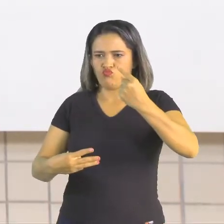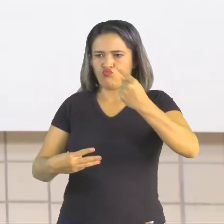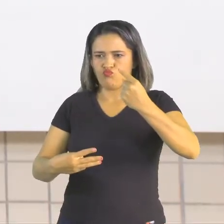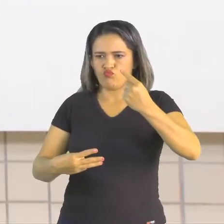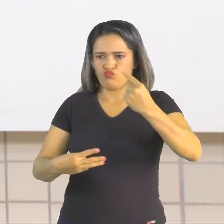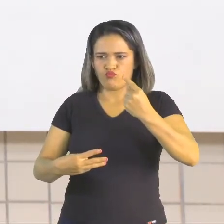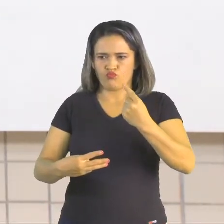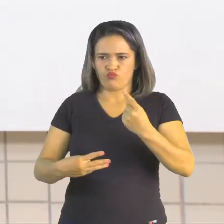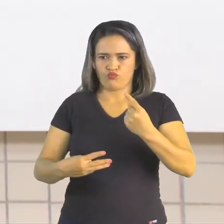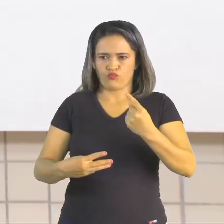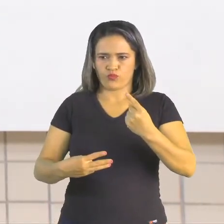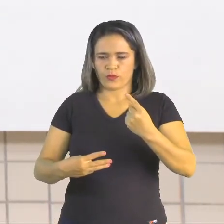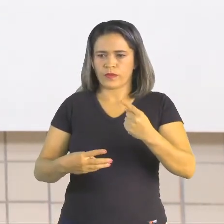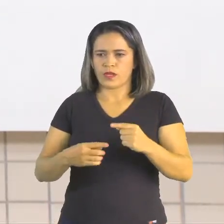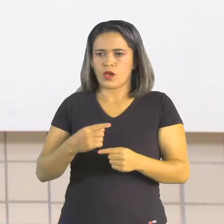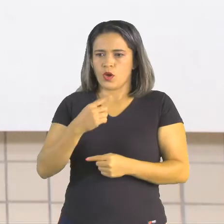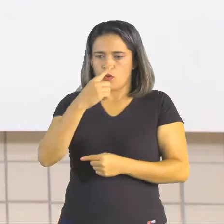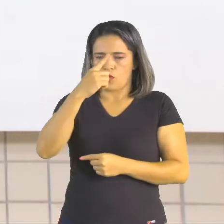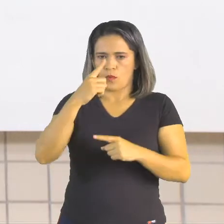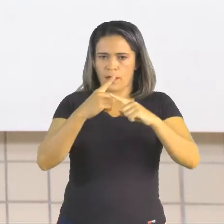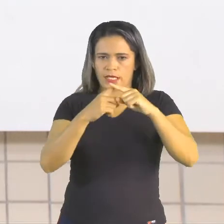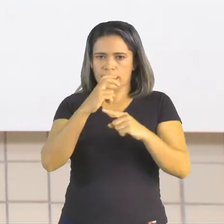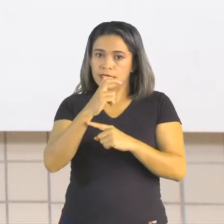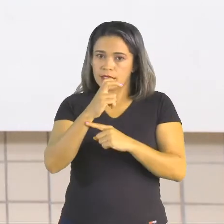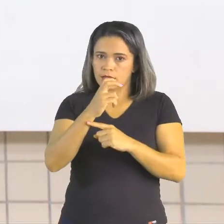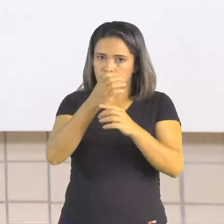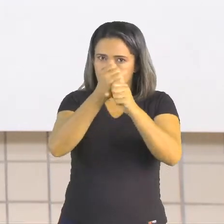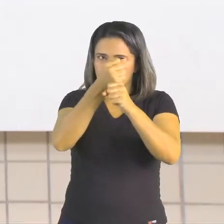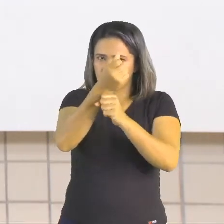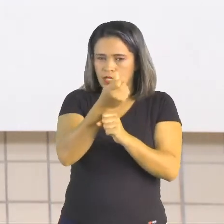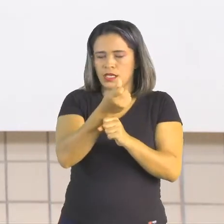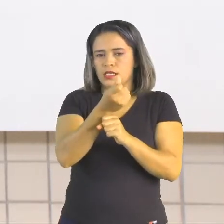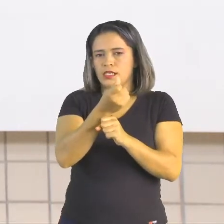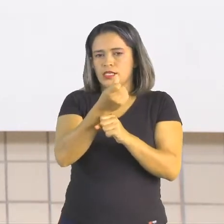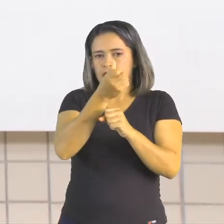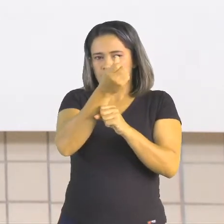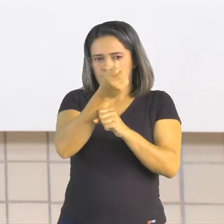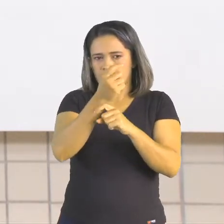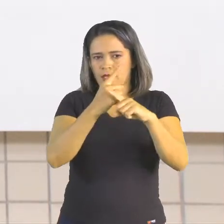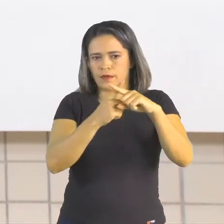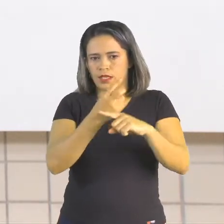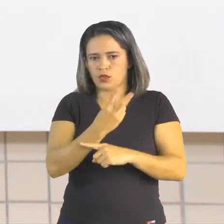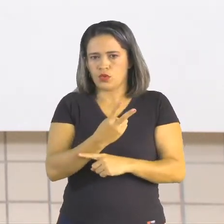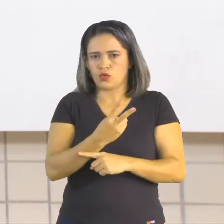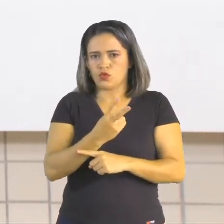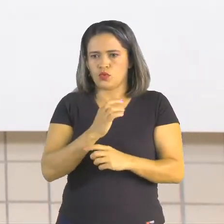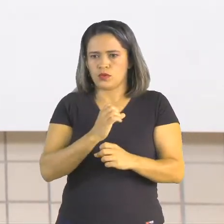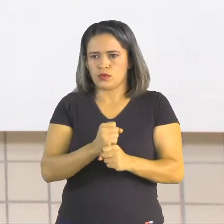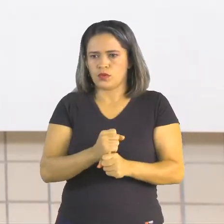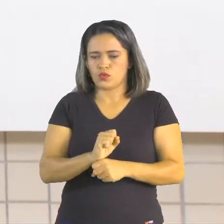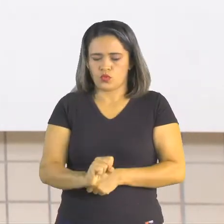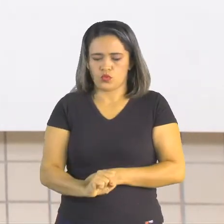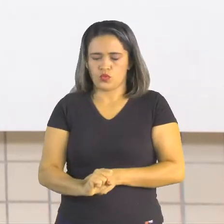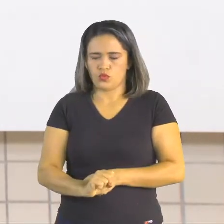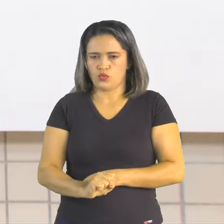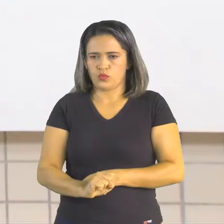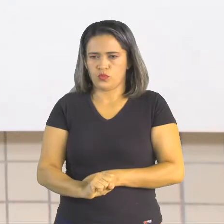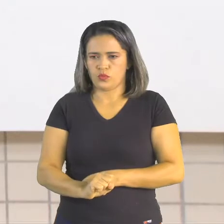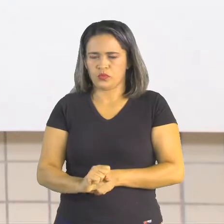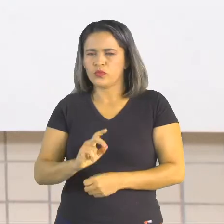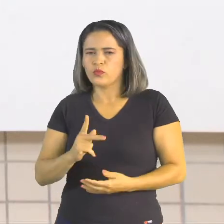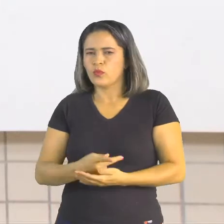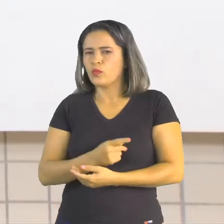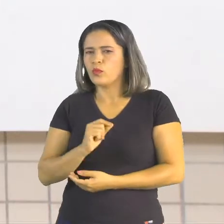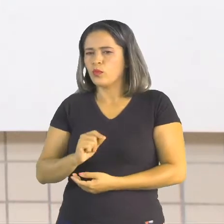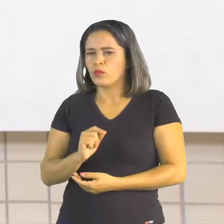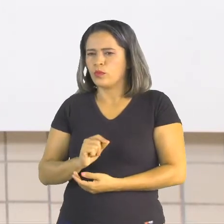1. 1 mais 5, 6. 6 mais 2, 8. Ó, observem aqui o que, que aconteceu.